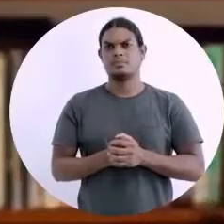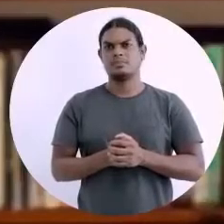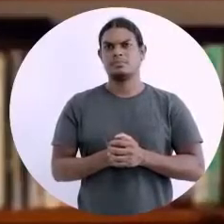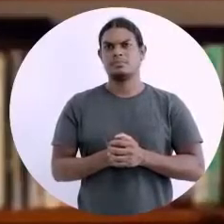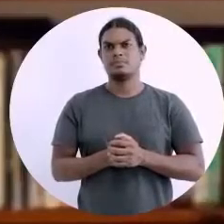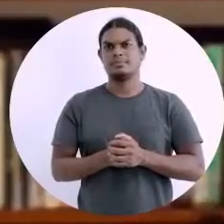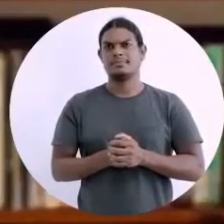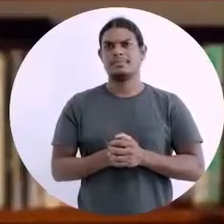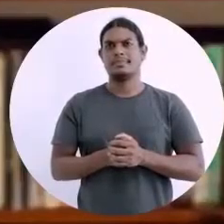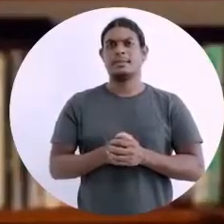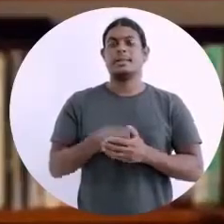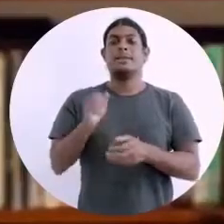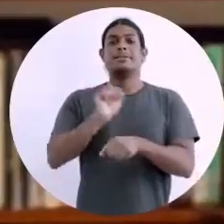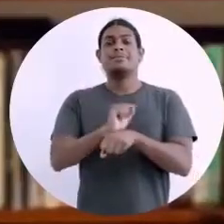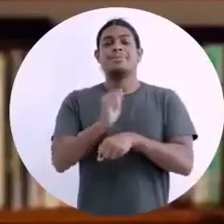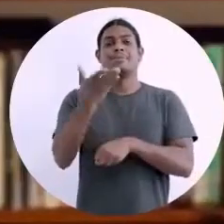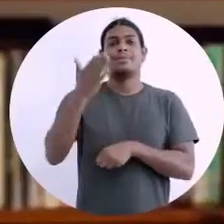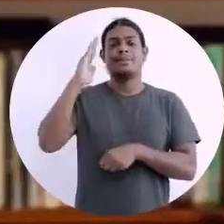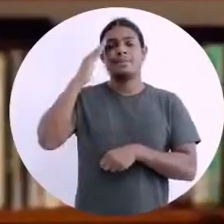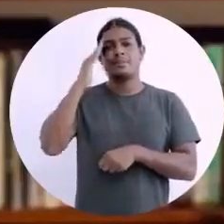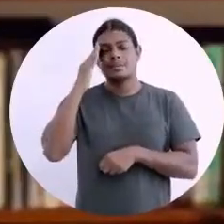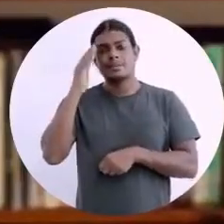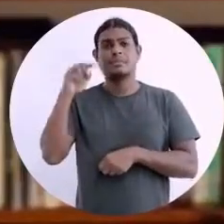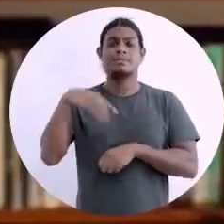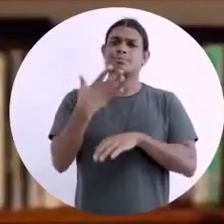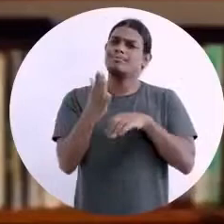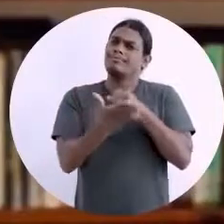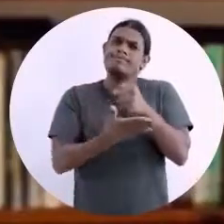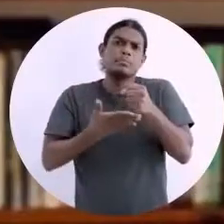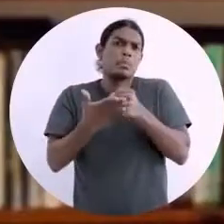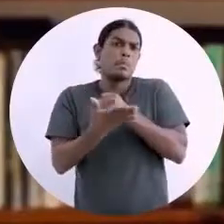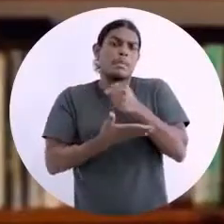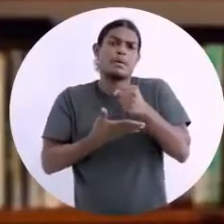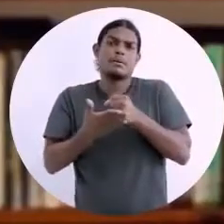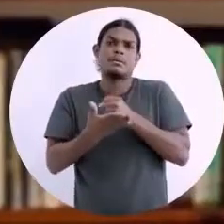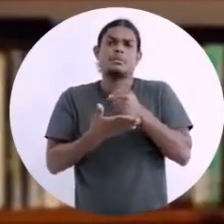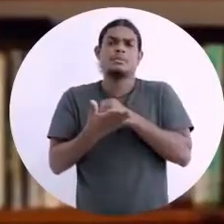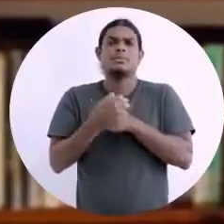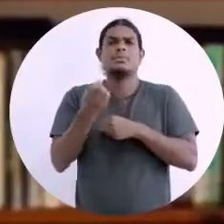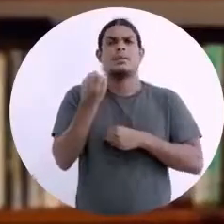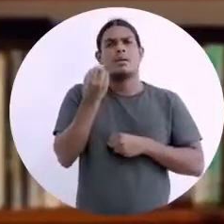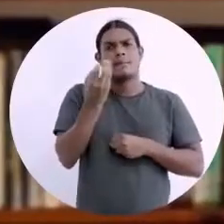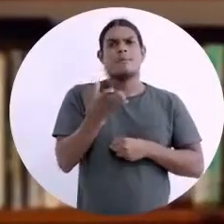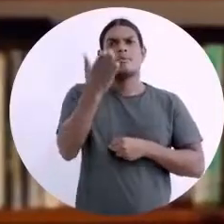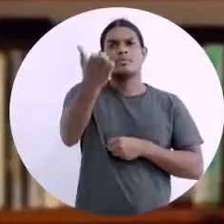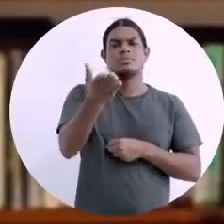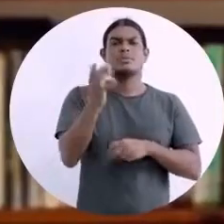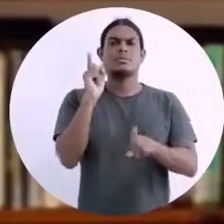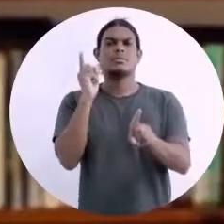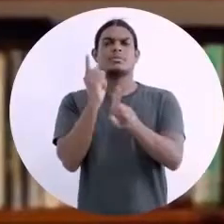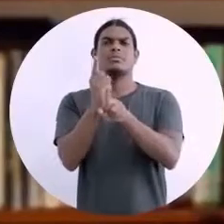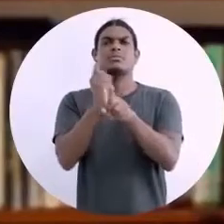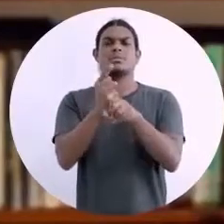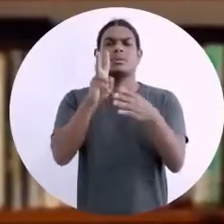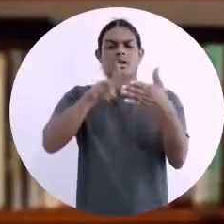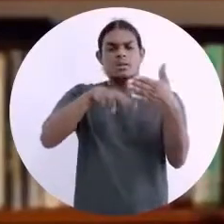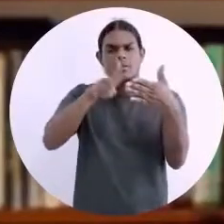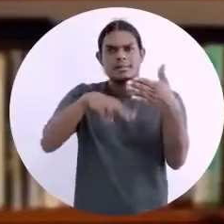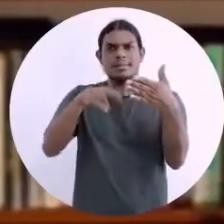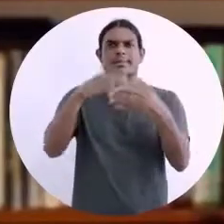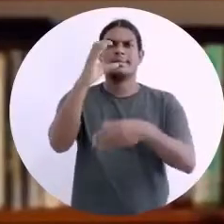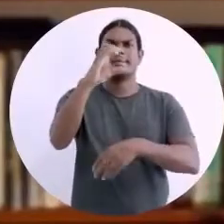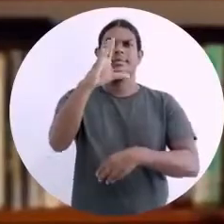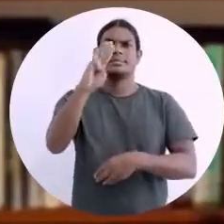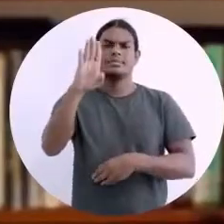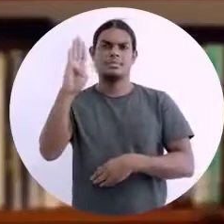Eu espero que vocês tenham compreendido basicamente. Recomendo que vocês tentem encontrar uma CDD em alguma biblioteca pública para poder fazer essa